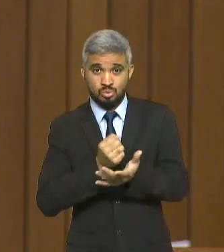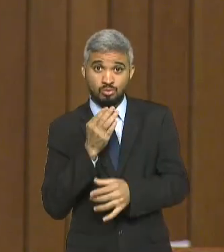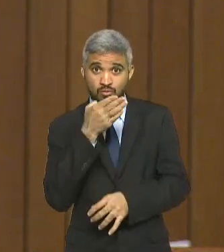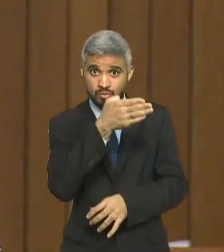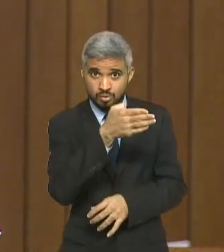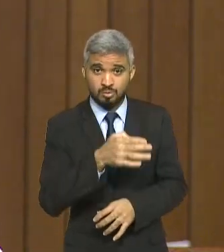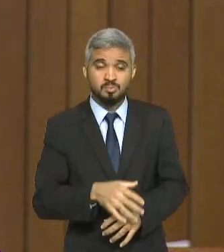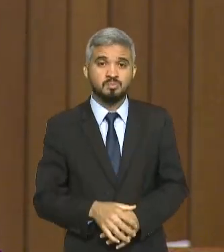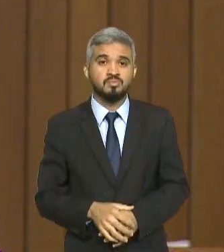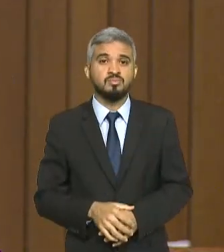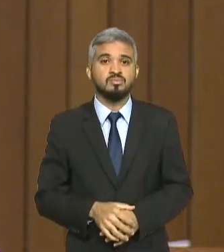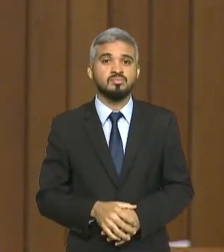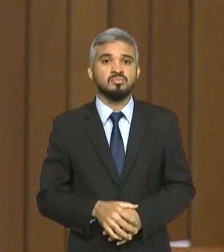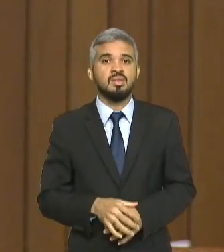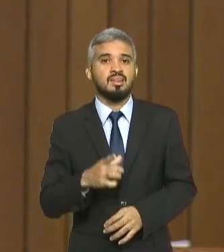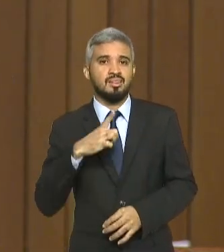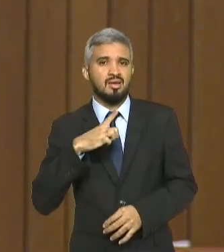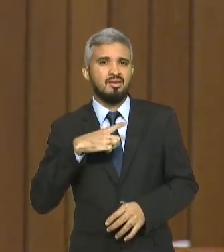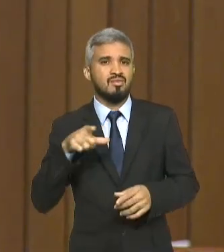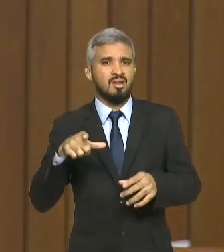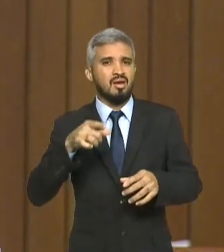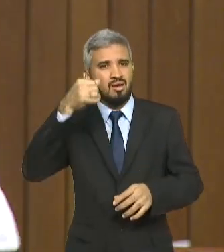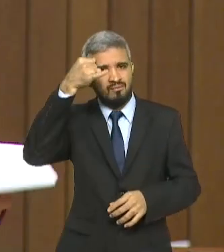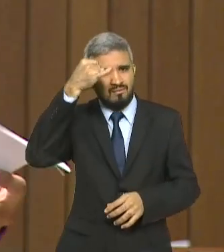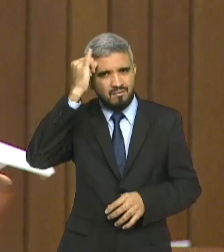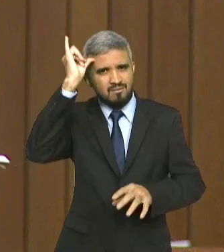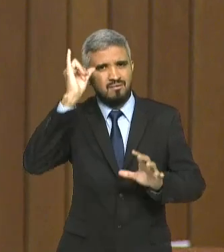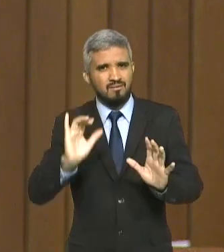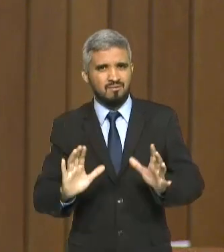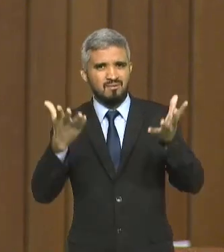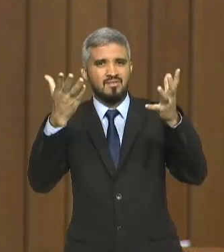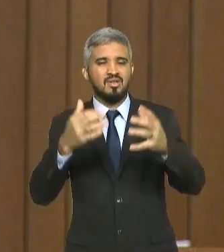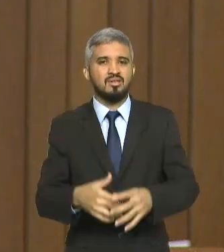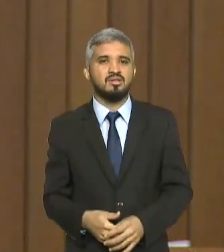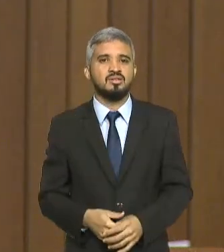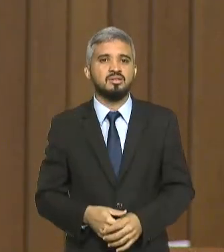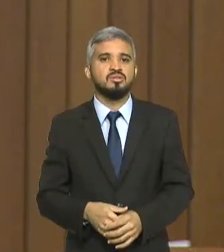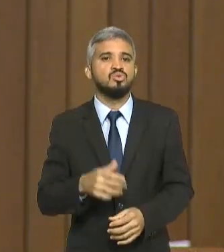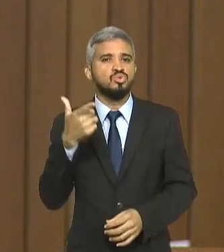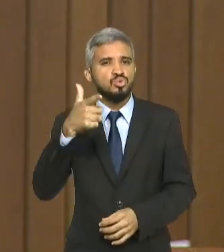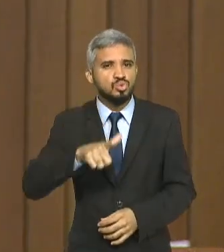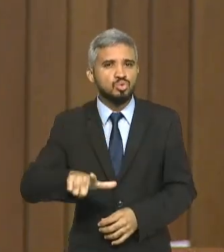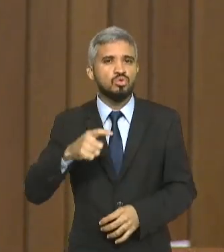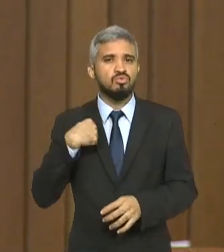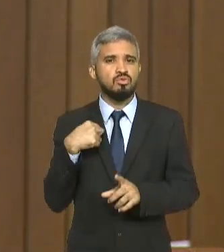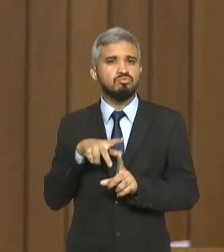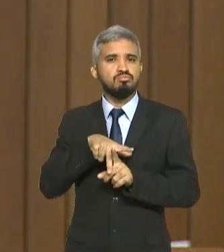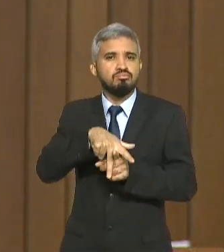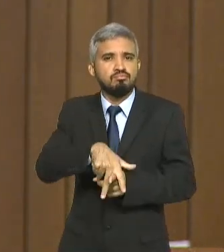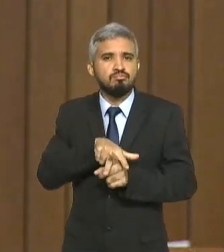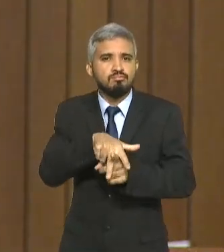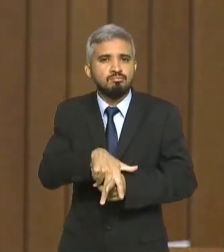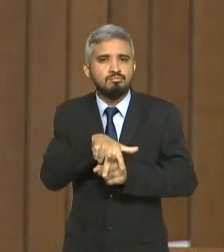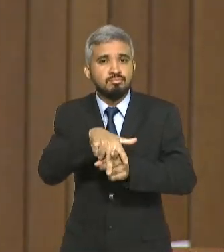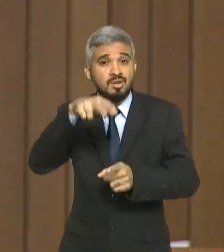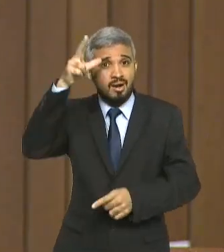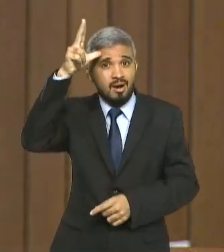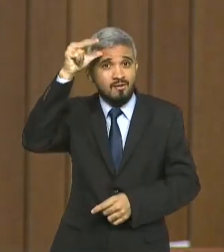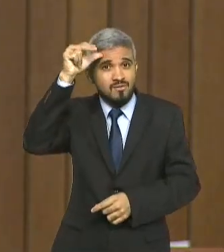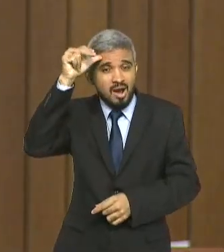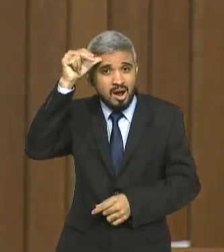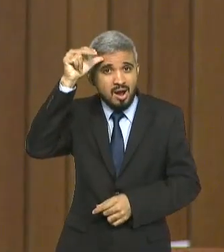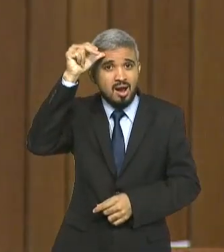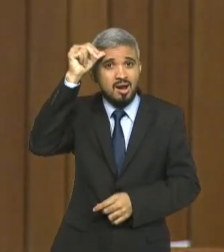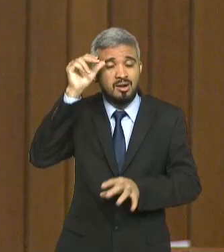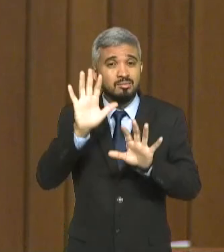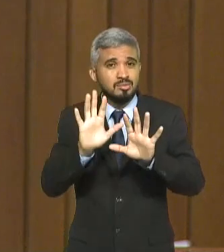município, participando de uma vaquejada, pude novamente montar a cavalo, subir num cavalo novamente, só que dessa vez